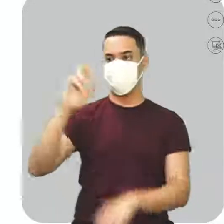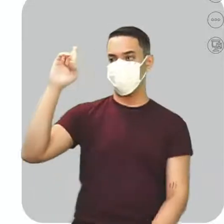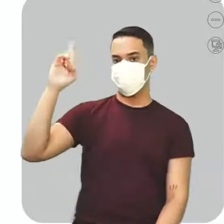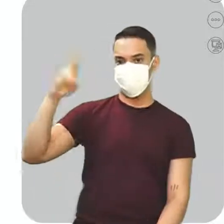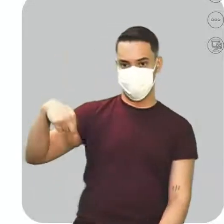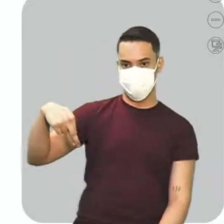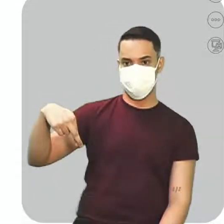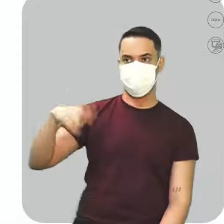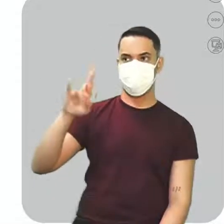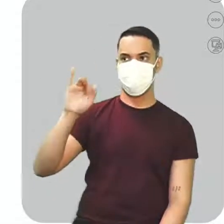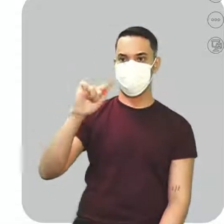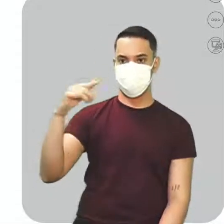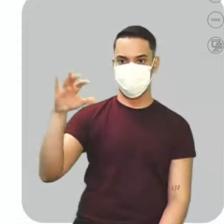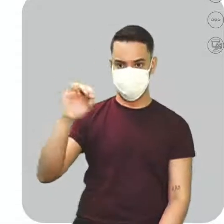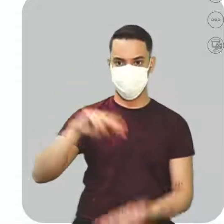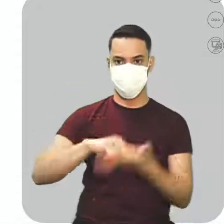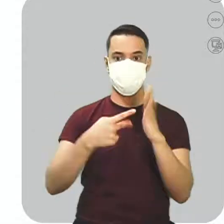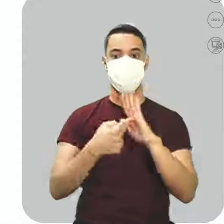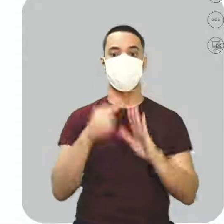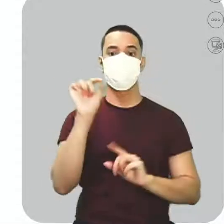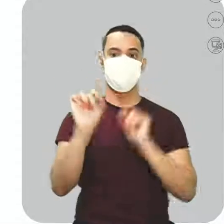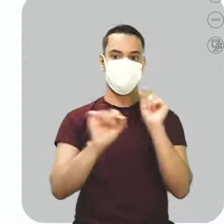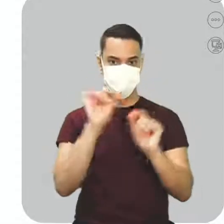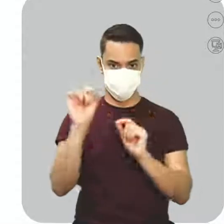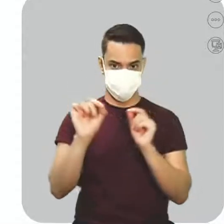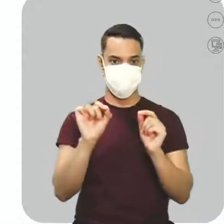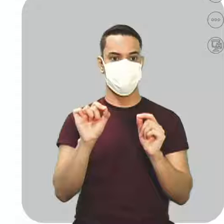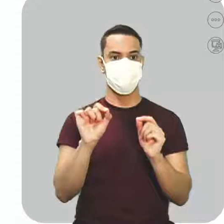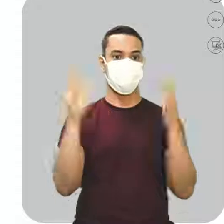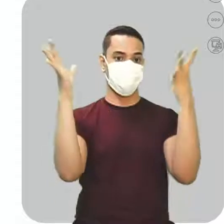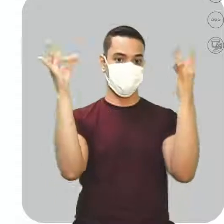razão. Exemplificação, há de